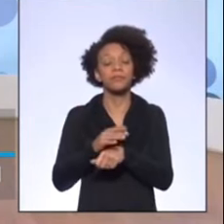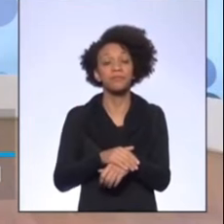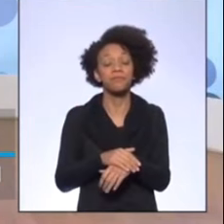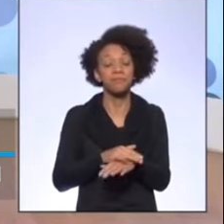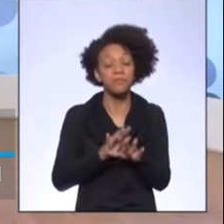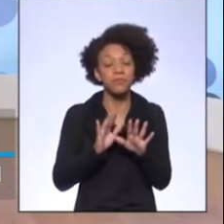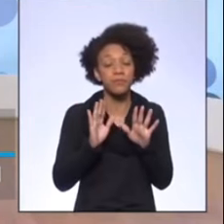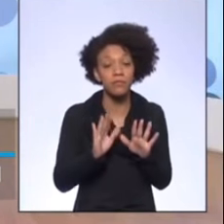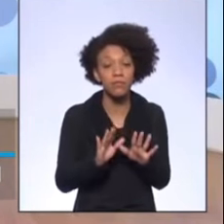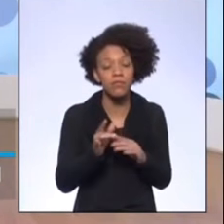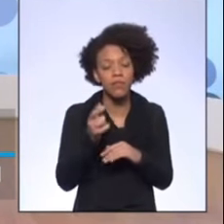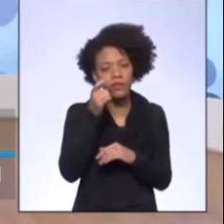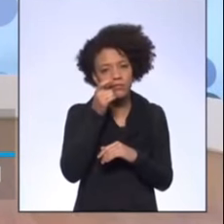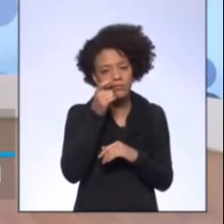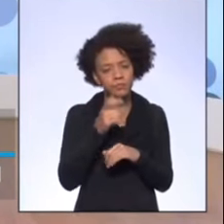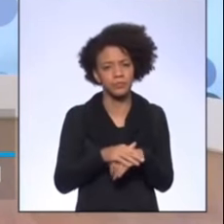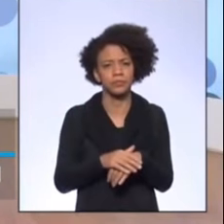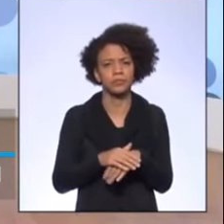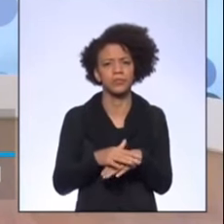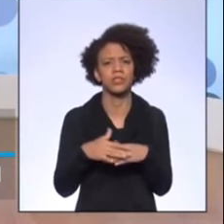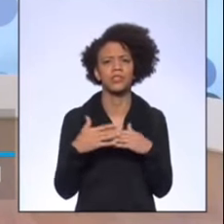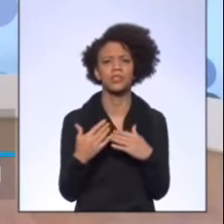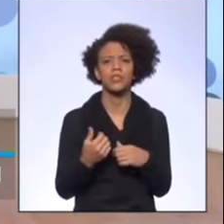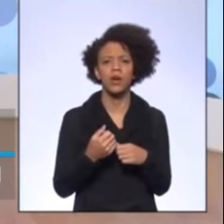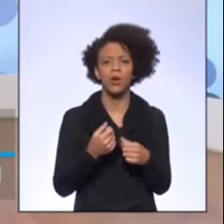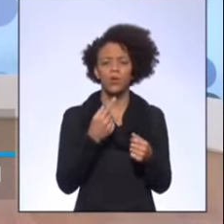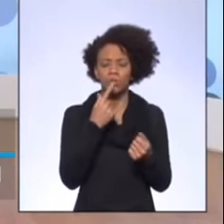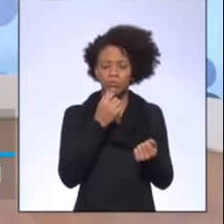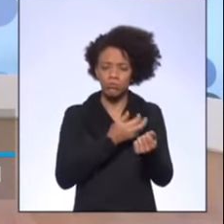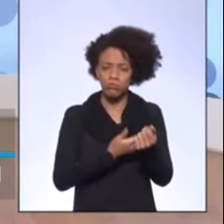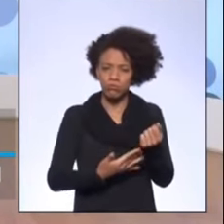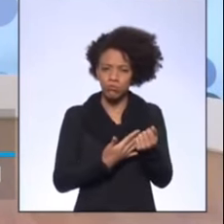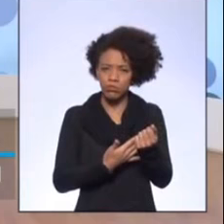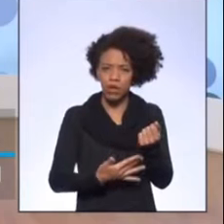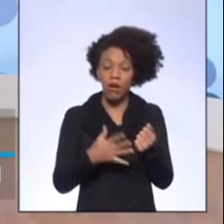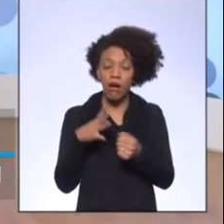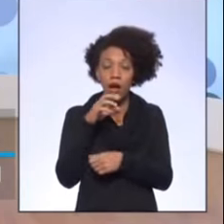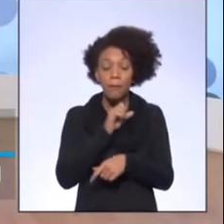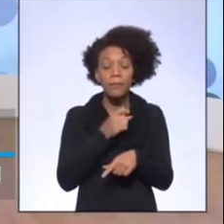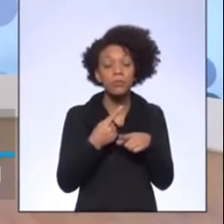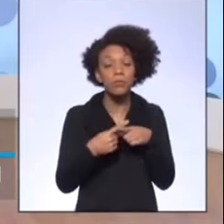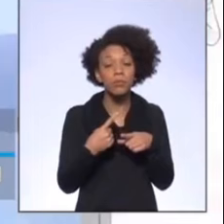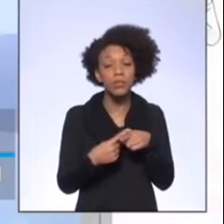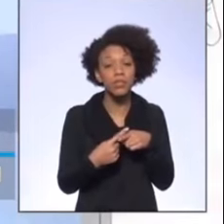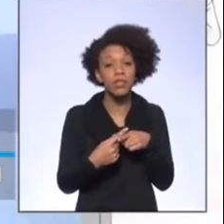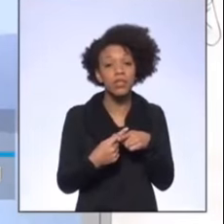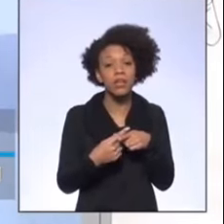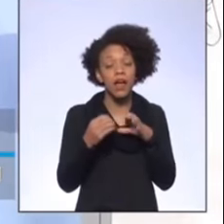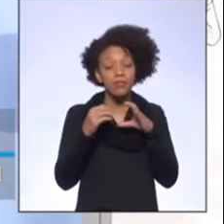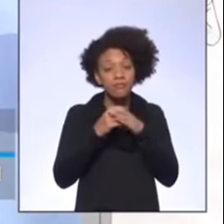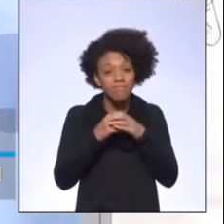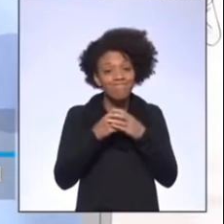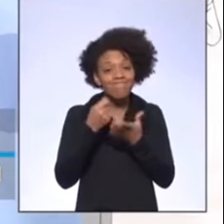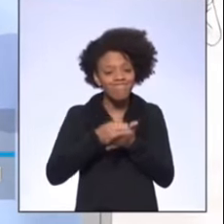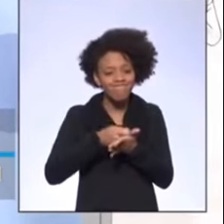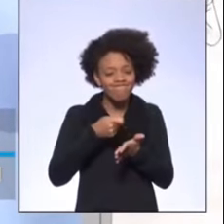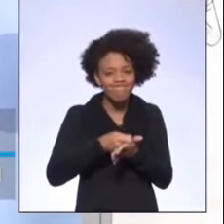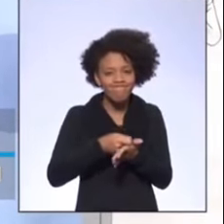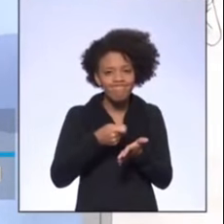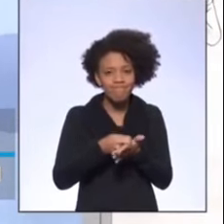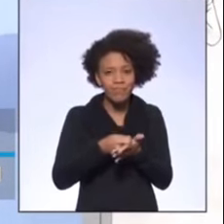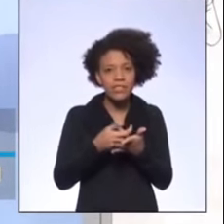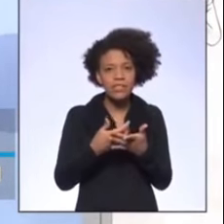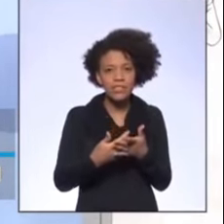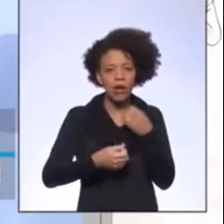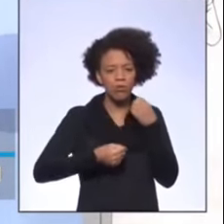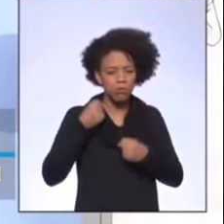Gente, olha só que interessante. Então o sangue vai bombear rapidamente porque a célula está exigindo, ela está gastando mais